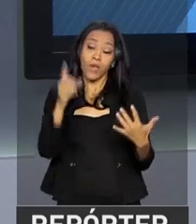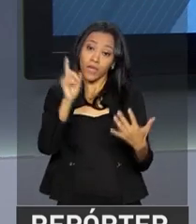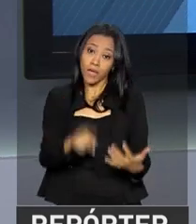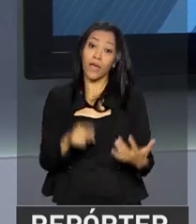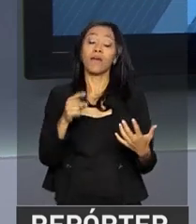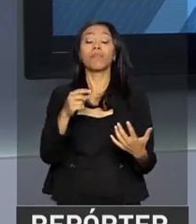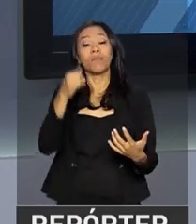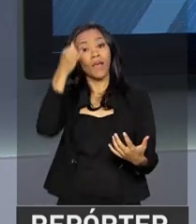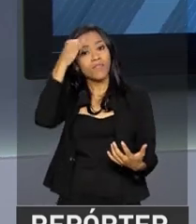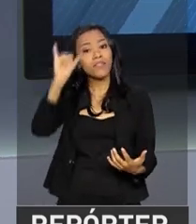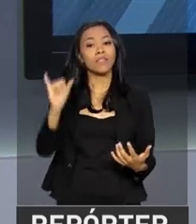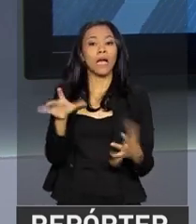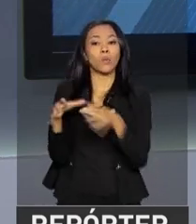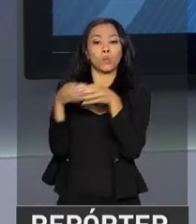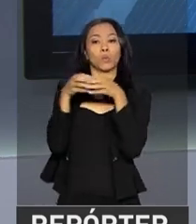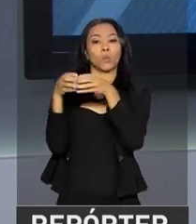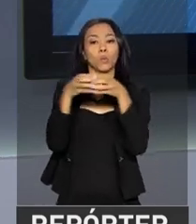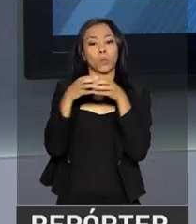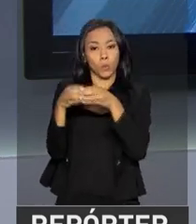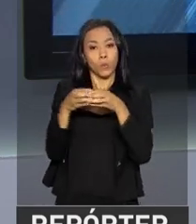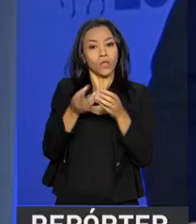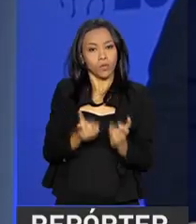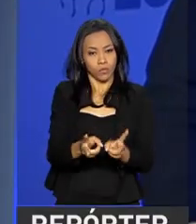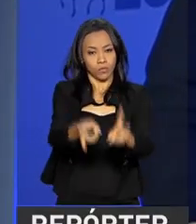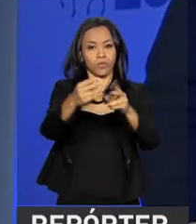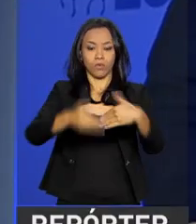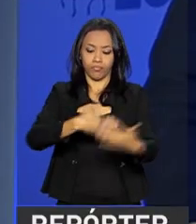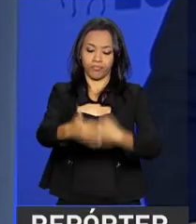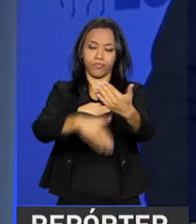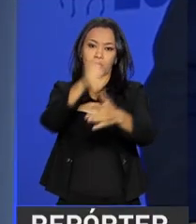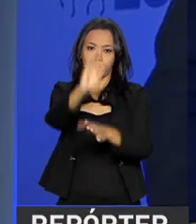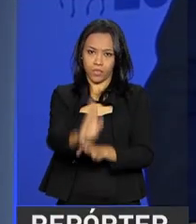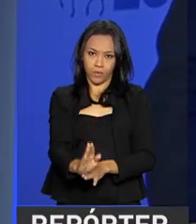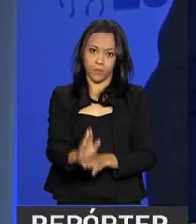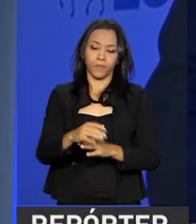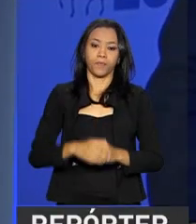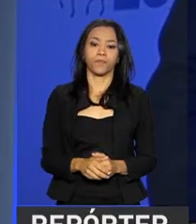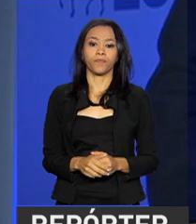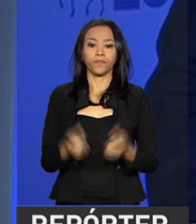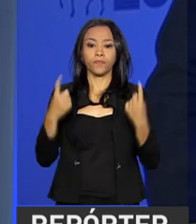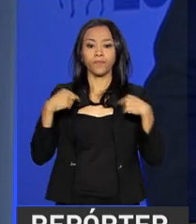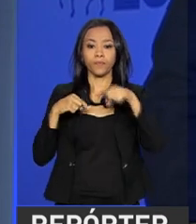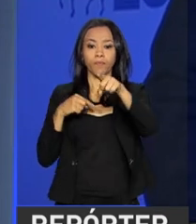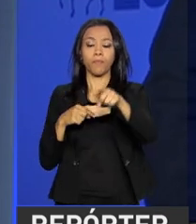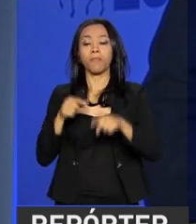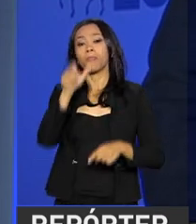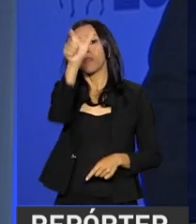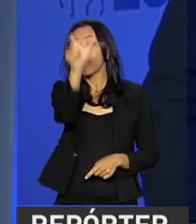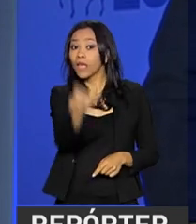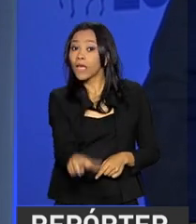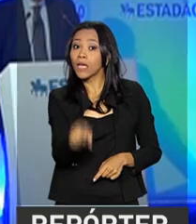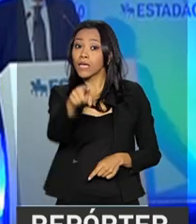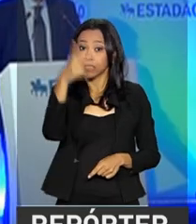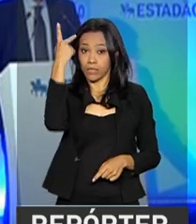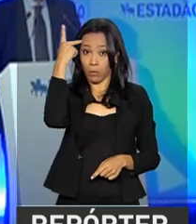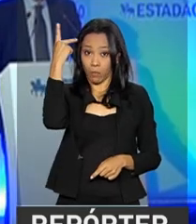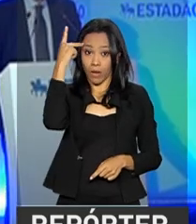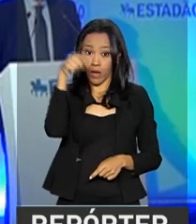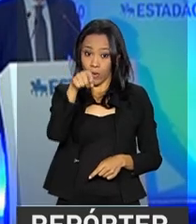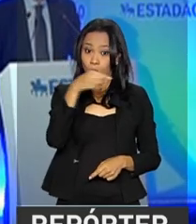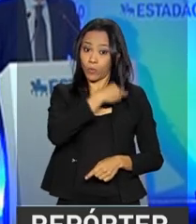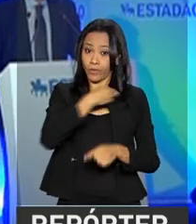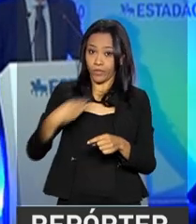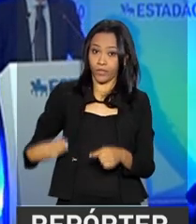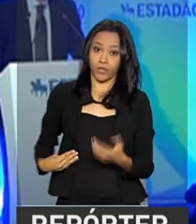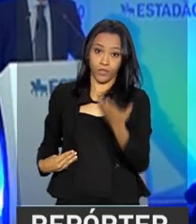garantir a confiança dos investidores no brasil em são paulo o ministro chefe da secretaria geral da presidência da